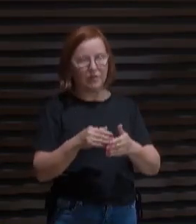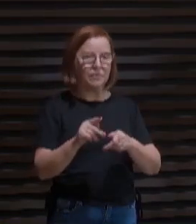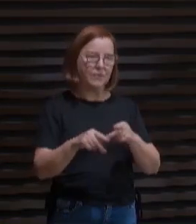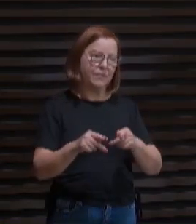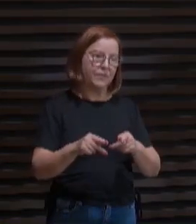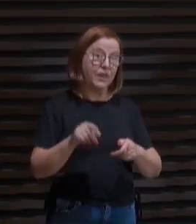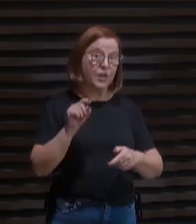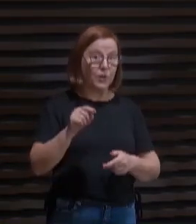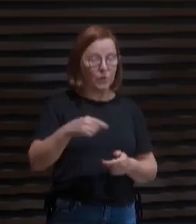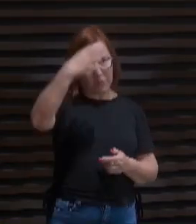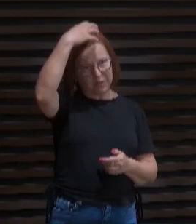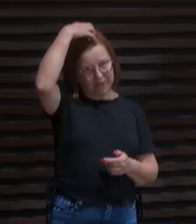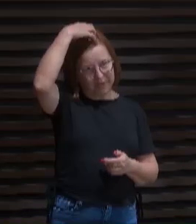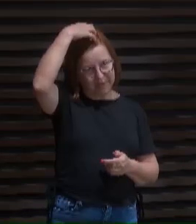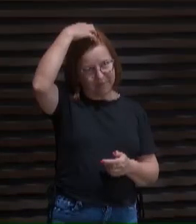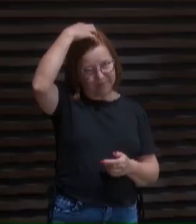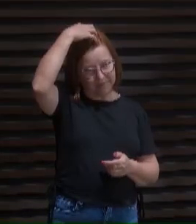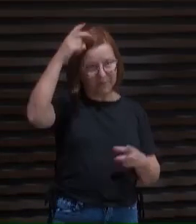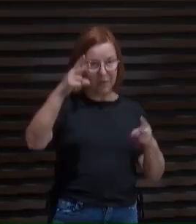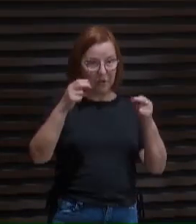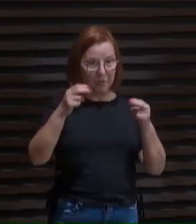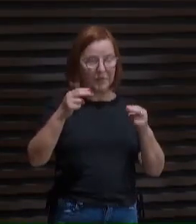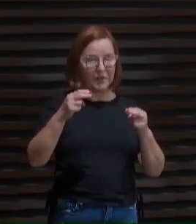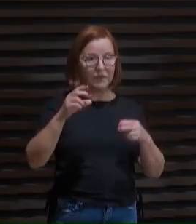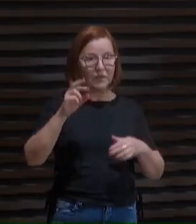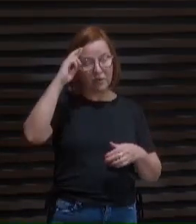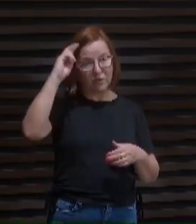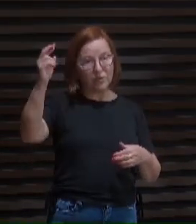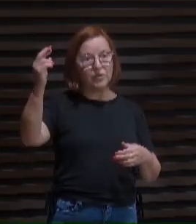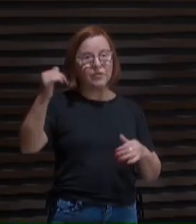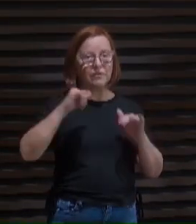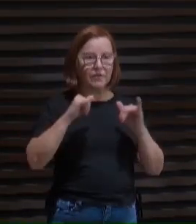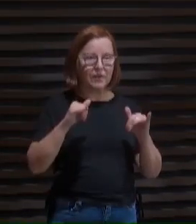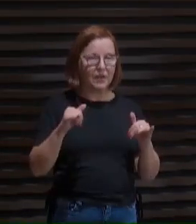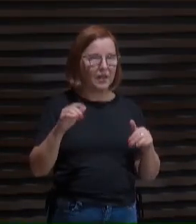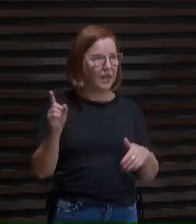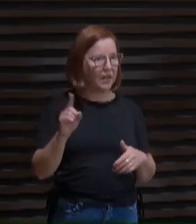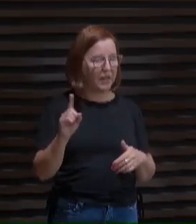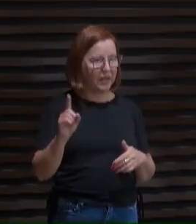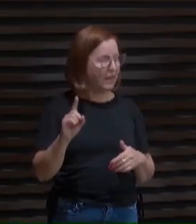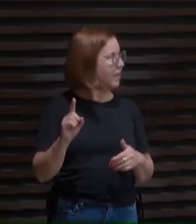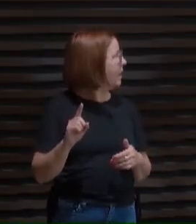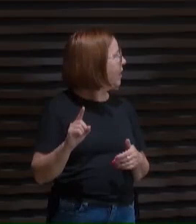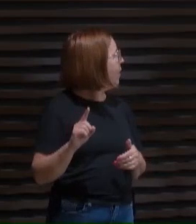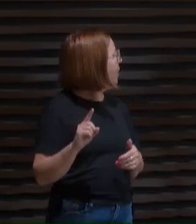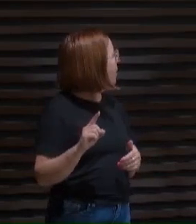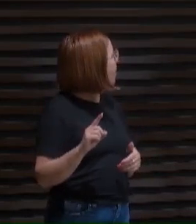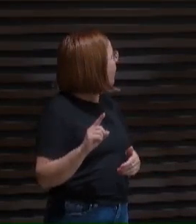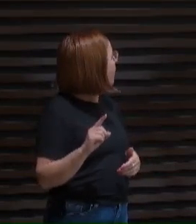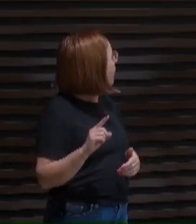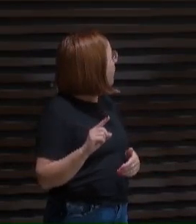que nos diz o Senhor: não, e nem vos. Agora ele vai repetindo